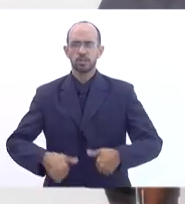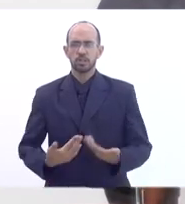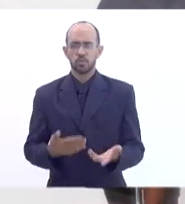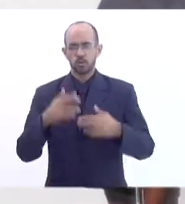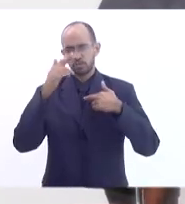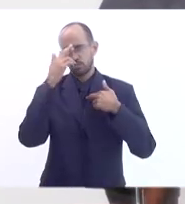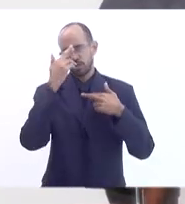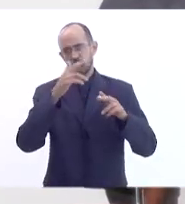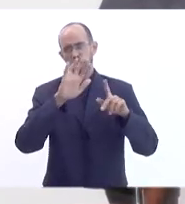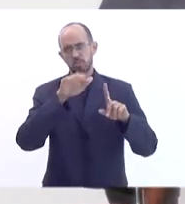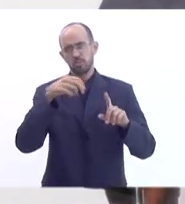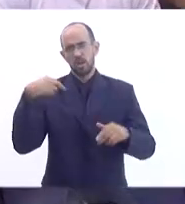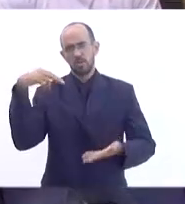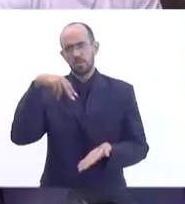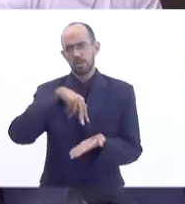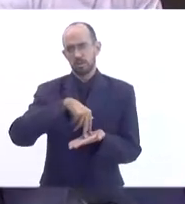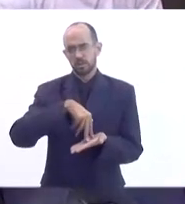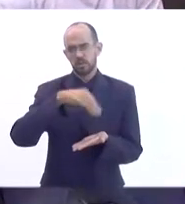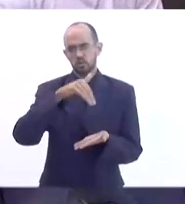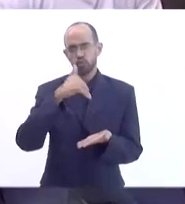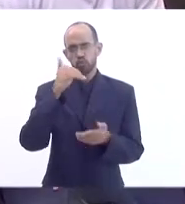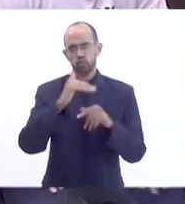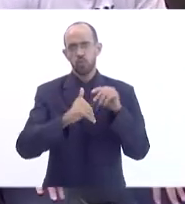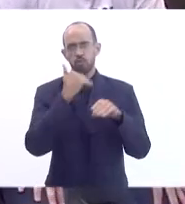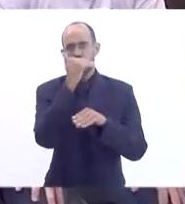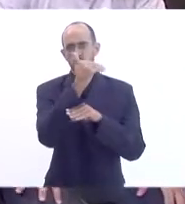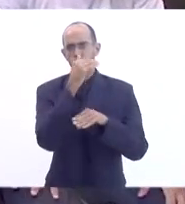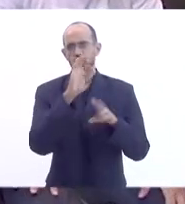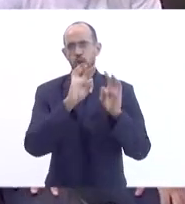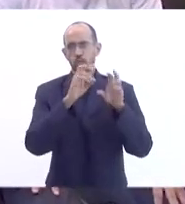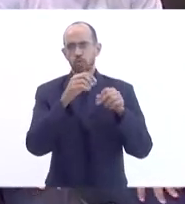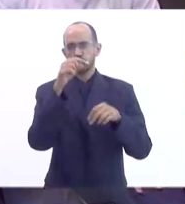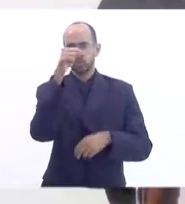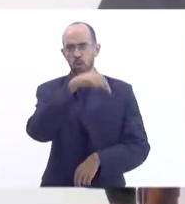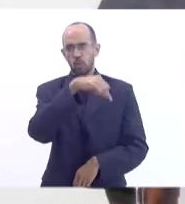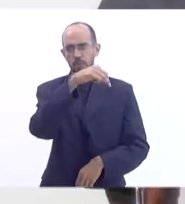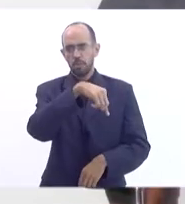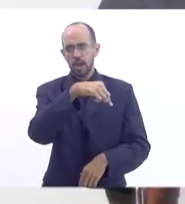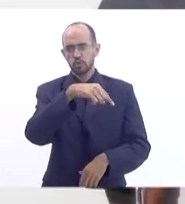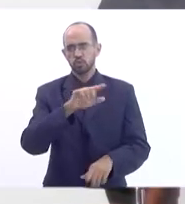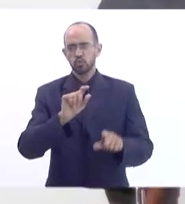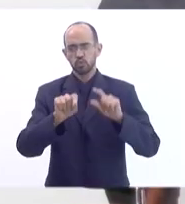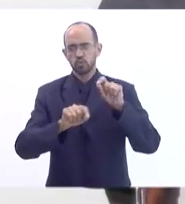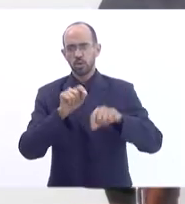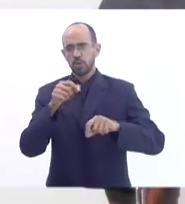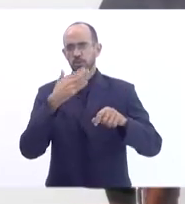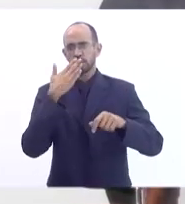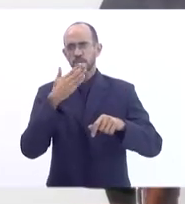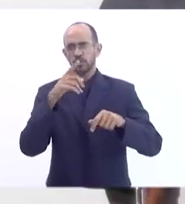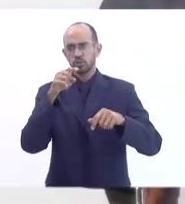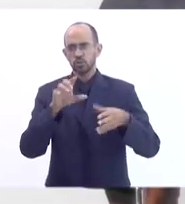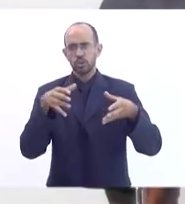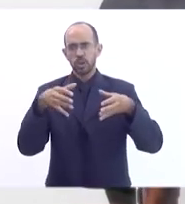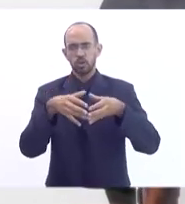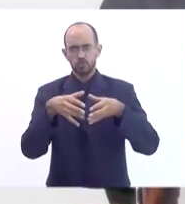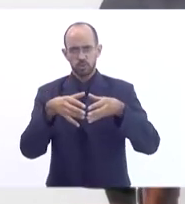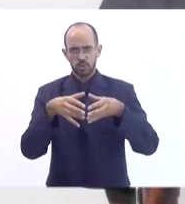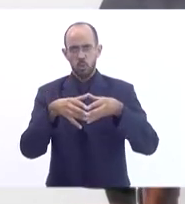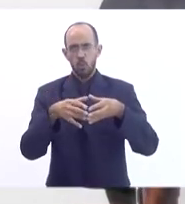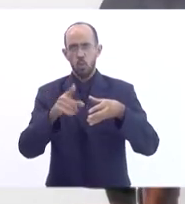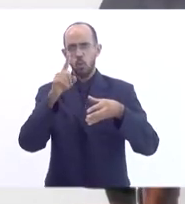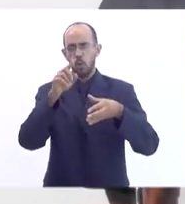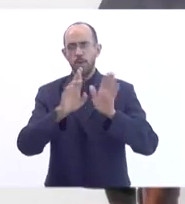aqui sobretudo daqueles que estão lá embaixo gostaria que dentre as comissões um representante de cada caso